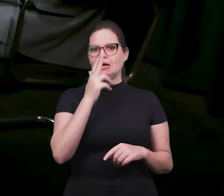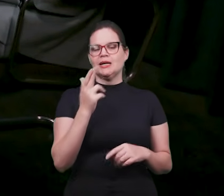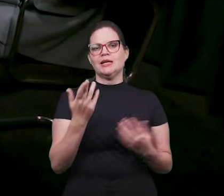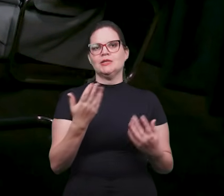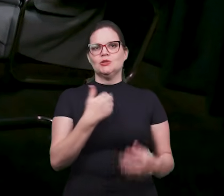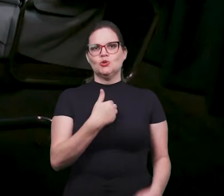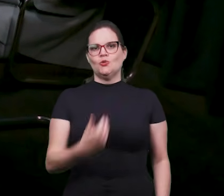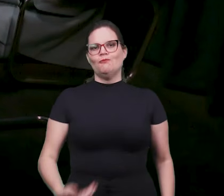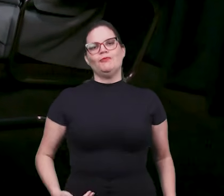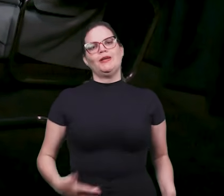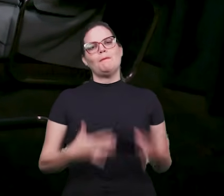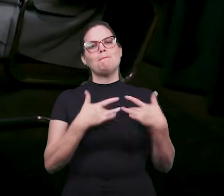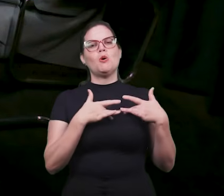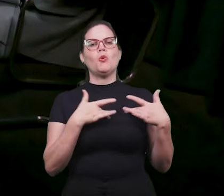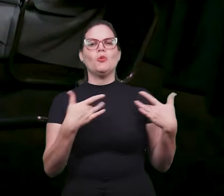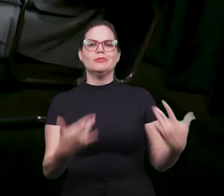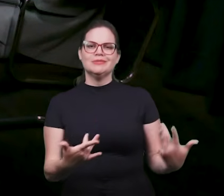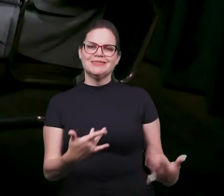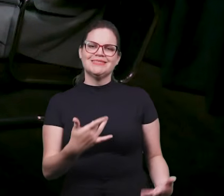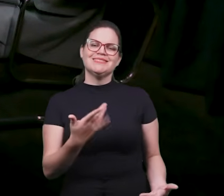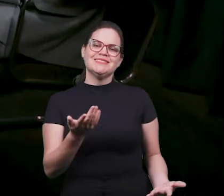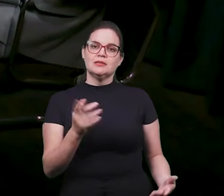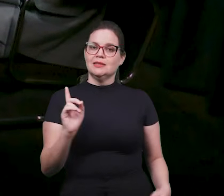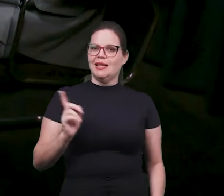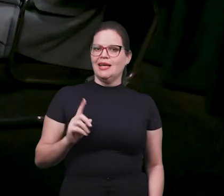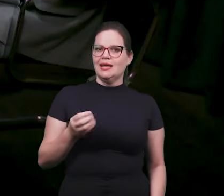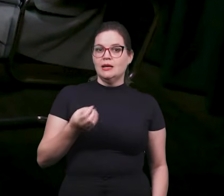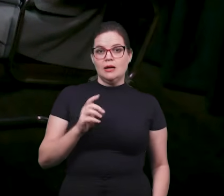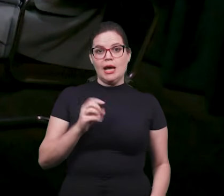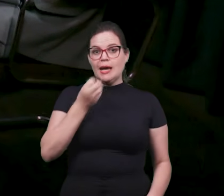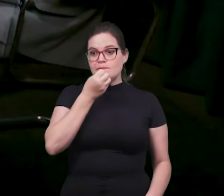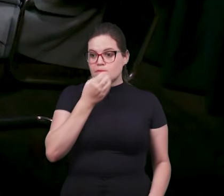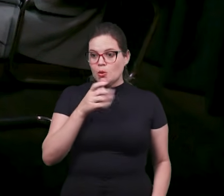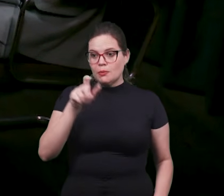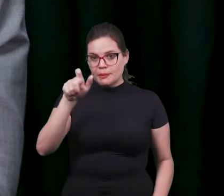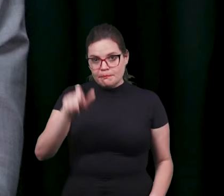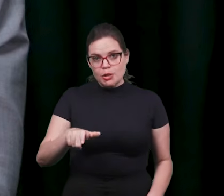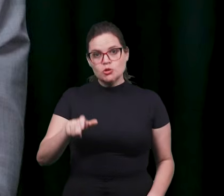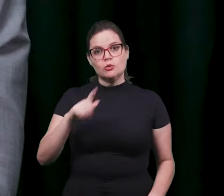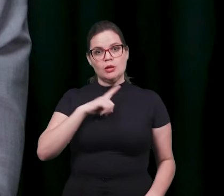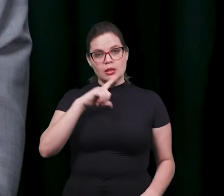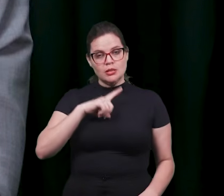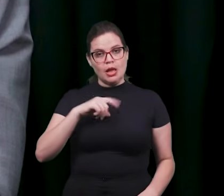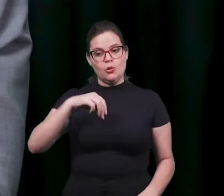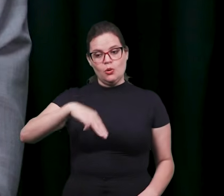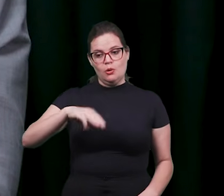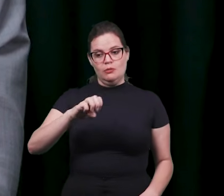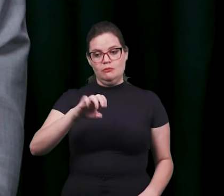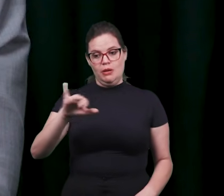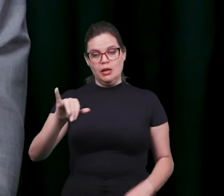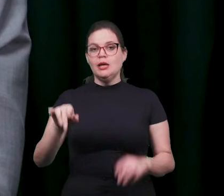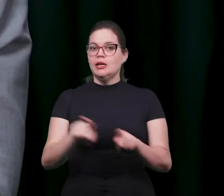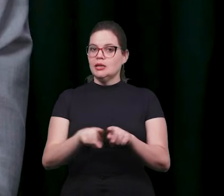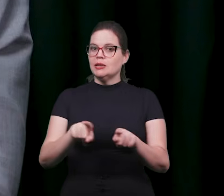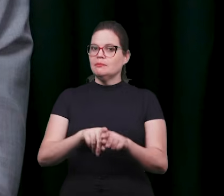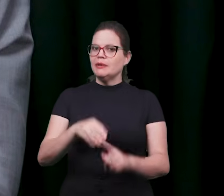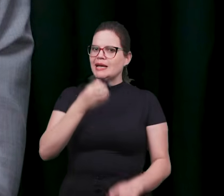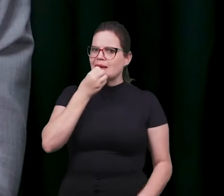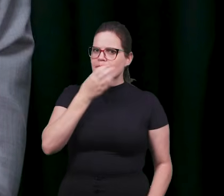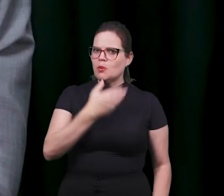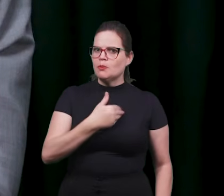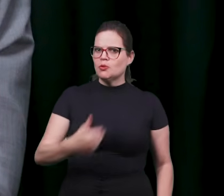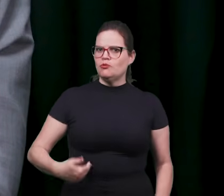está sendo tão bondoso, é porque isso é bom para o empresário e também é bom para o governo, porque ele tem